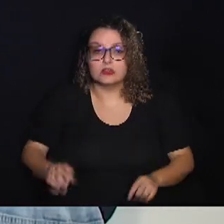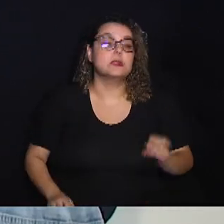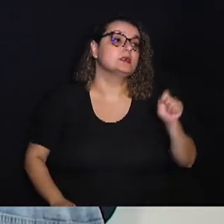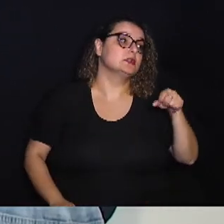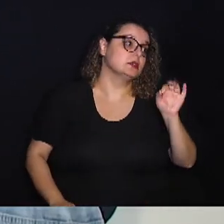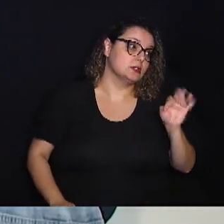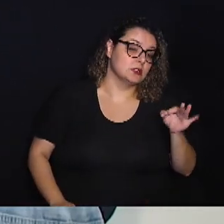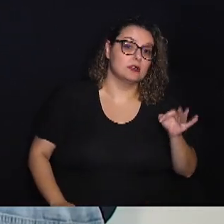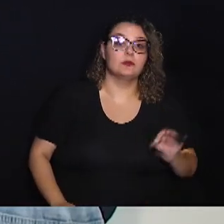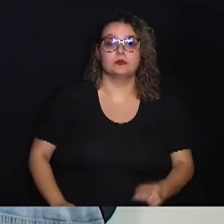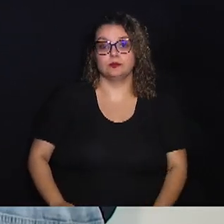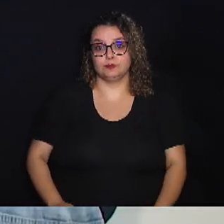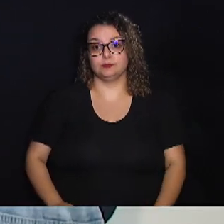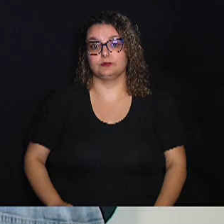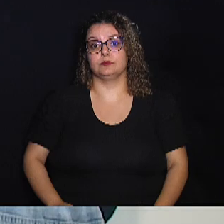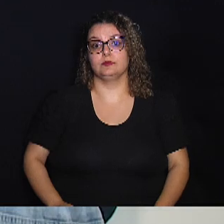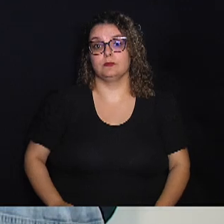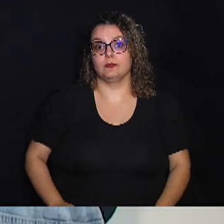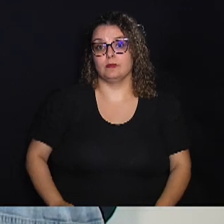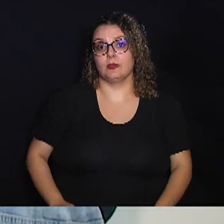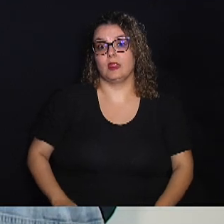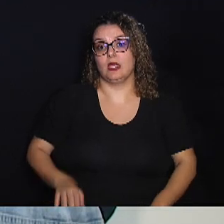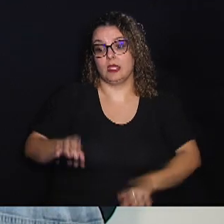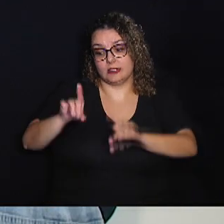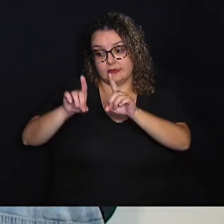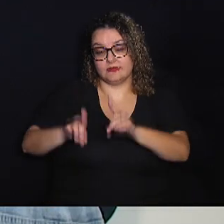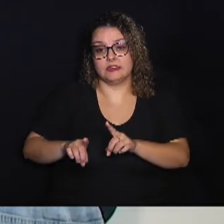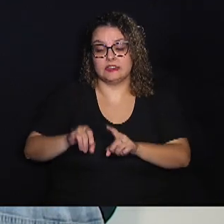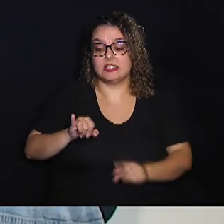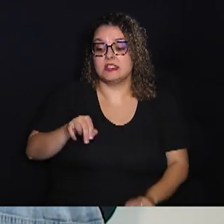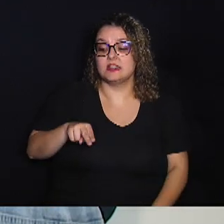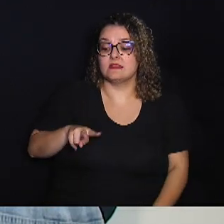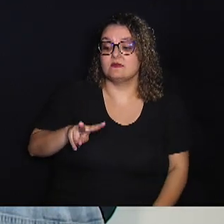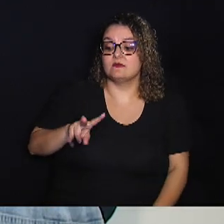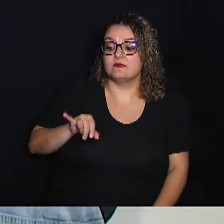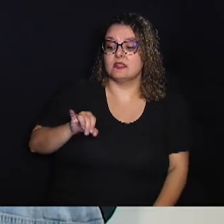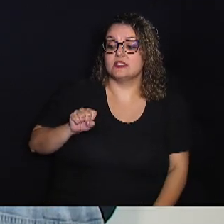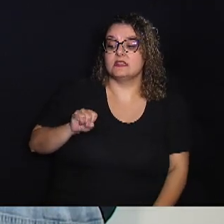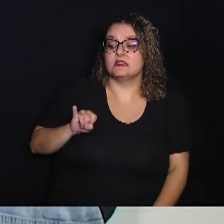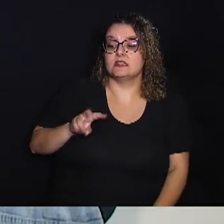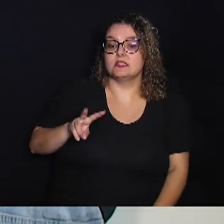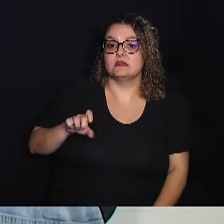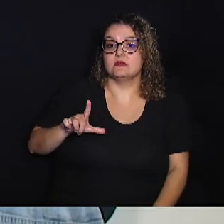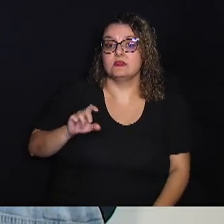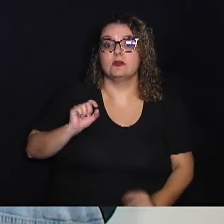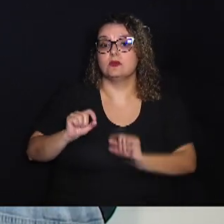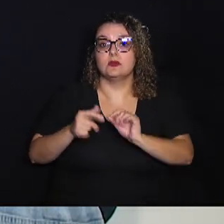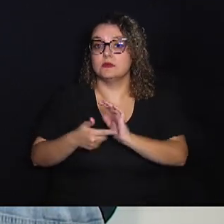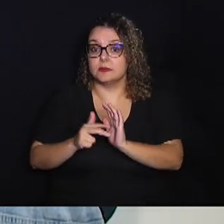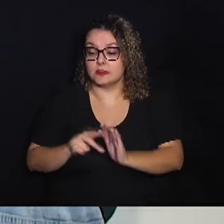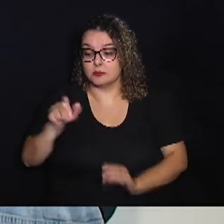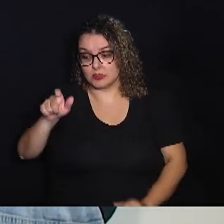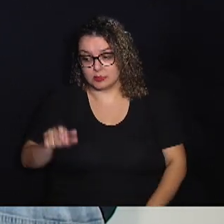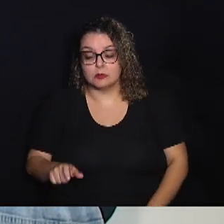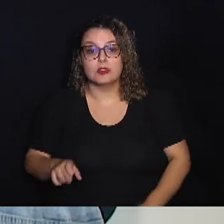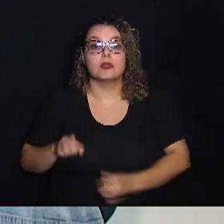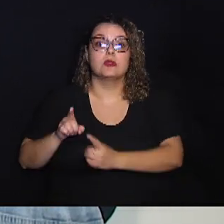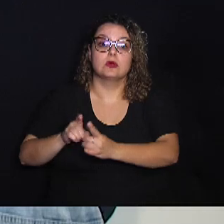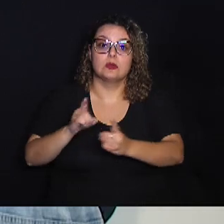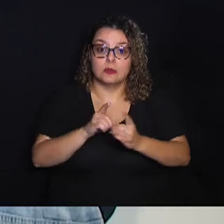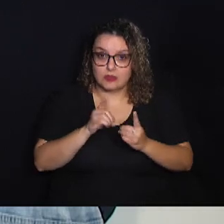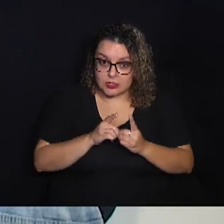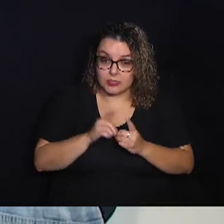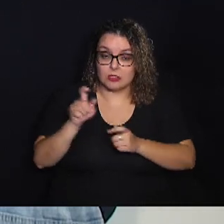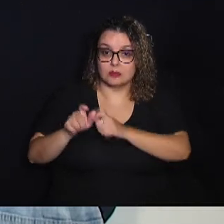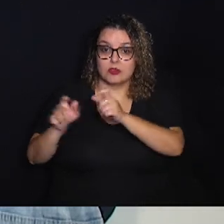chama de uma deficiência invisível. Então, o que significa isso? Significa que aquela pessoa que vai atender a pessoa